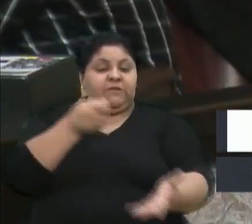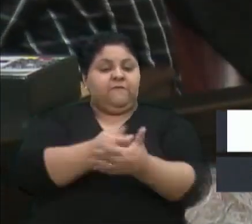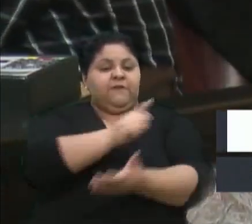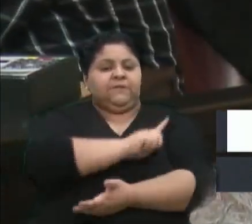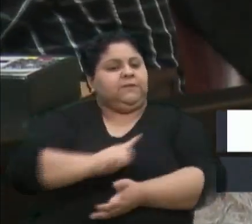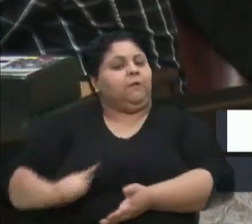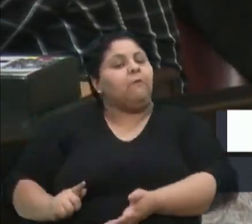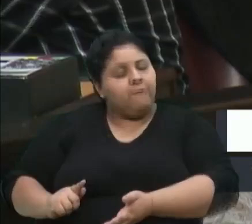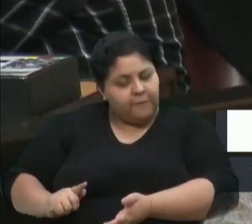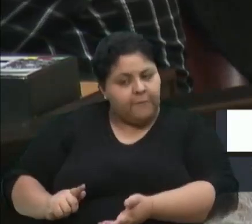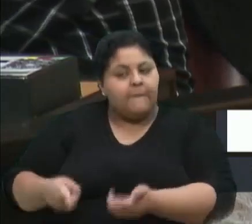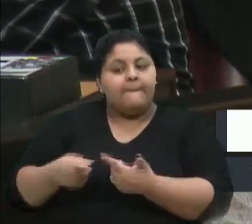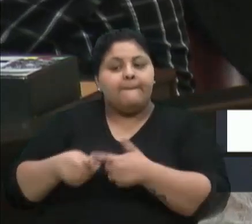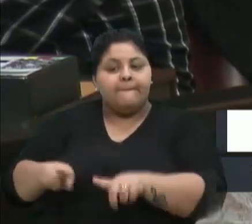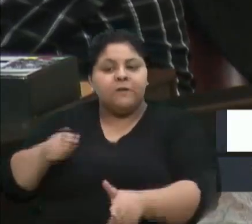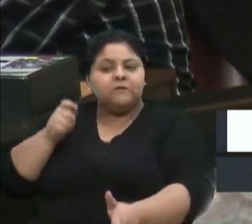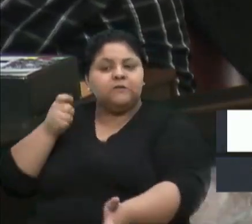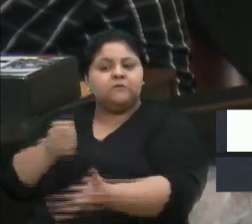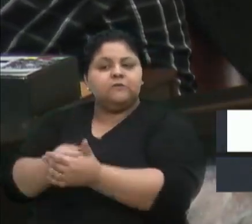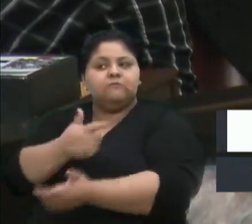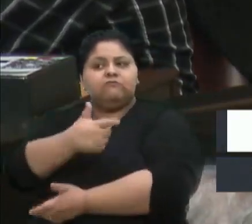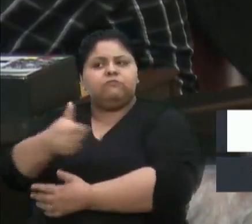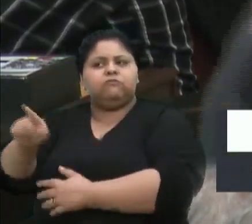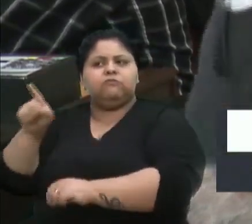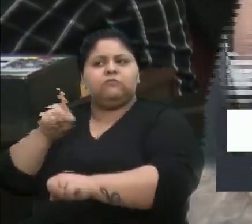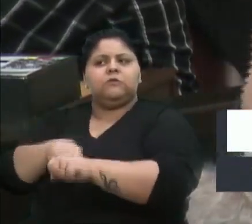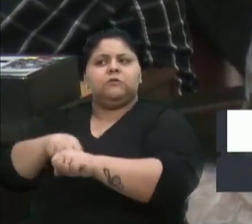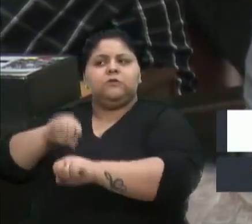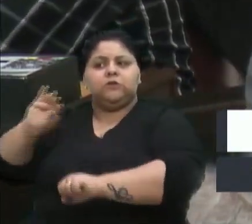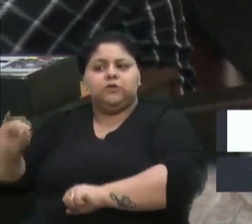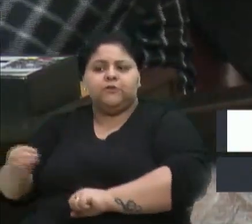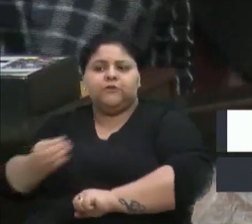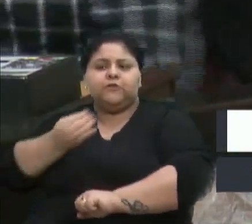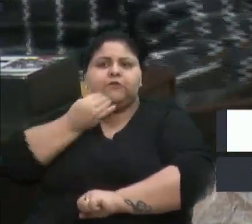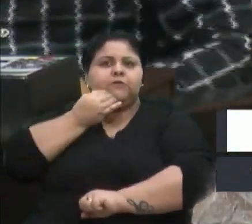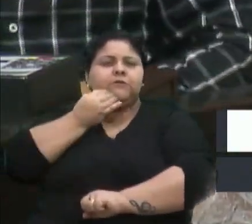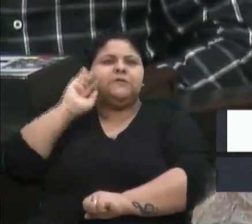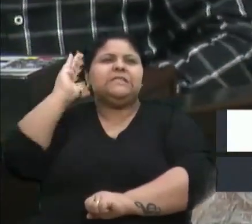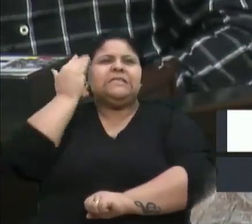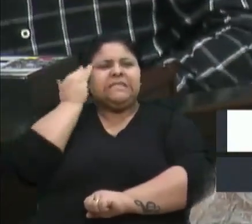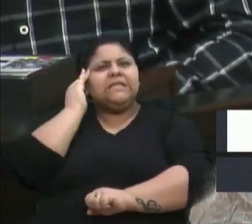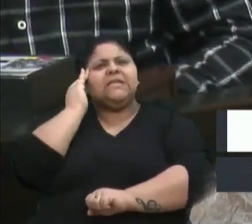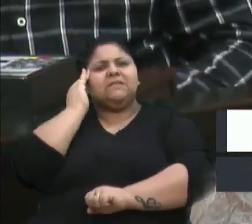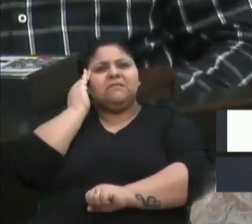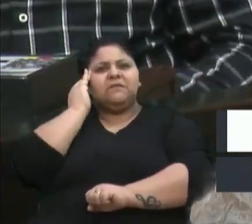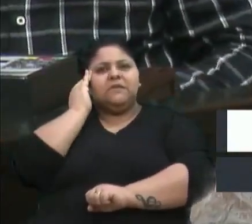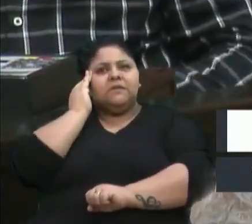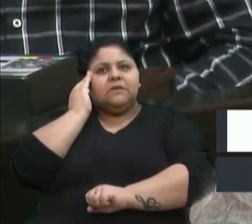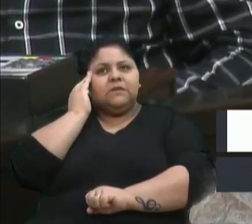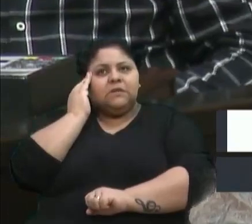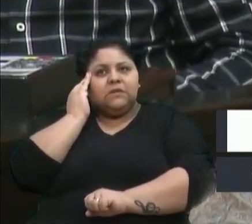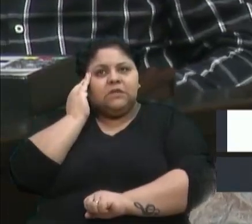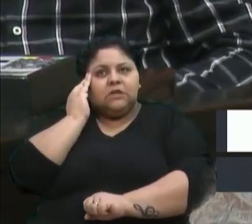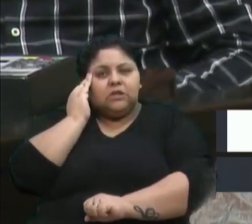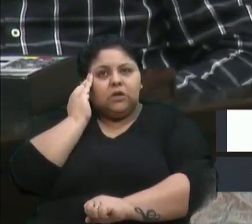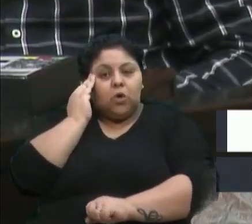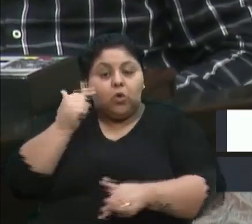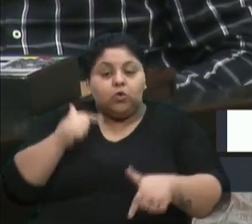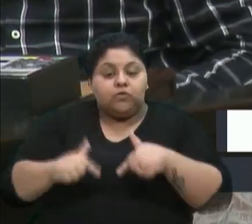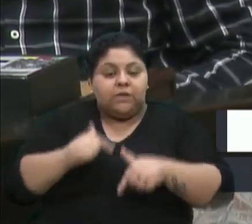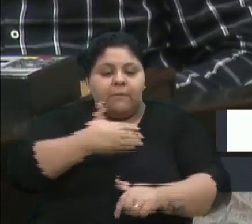tô fazendo uma defesa de um outro momento que tive oportunidade de estar no outro lado de entender a máquina pública